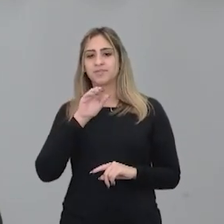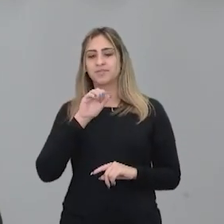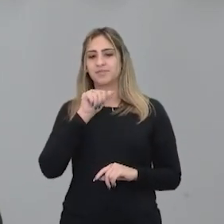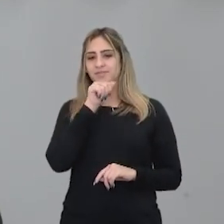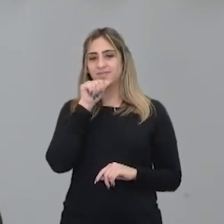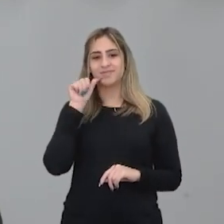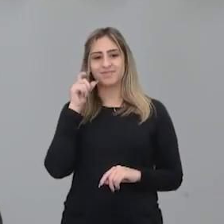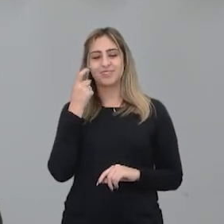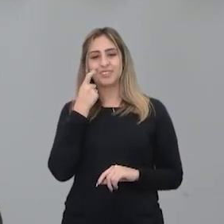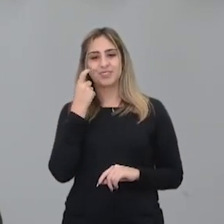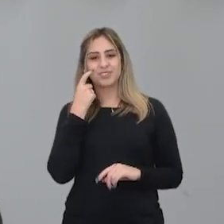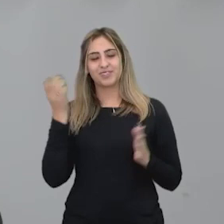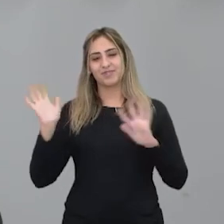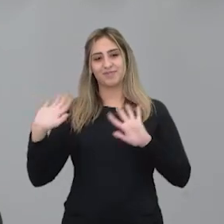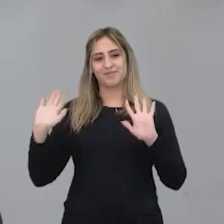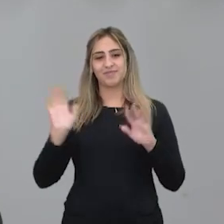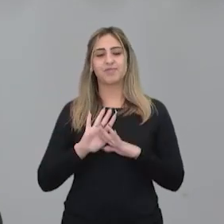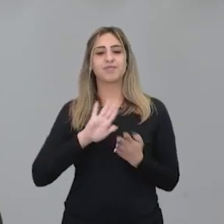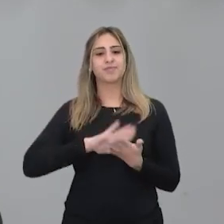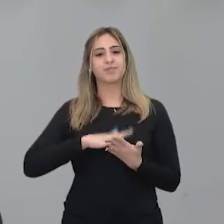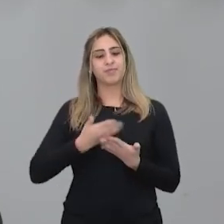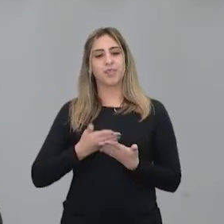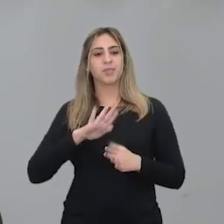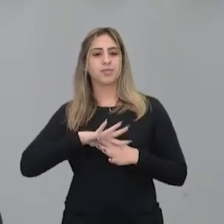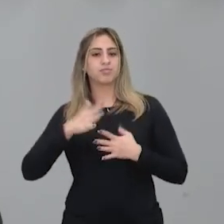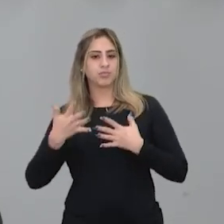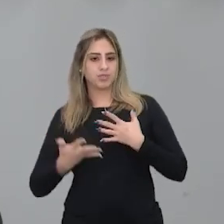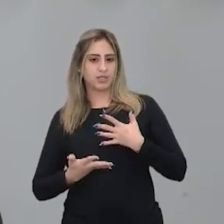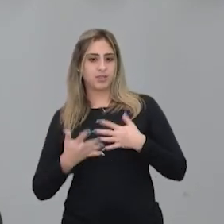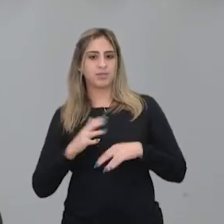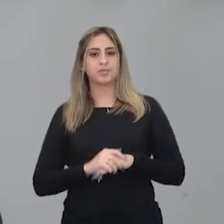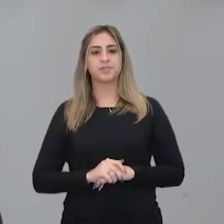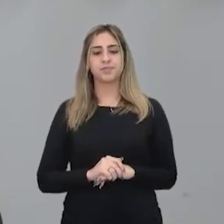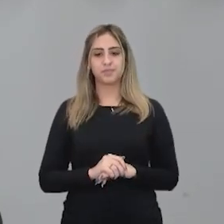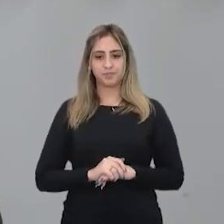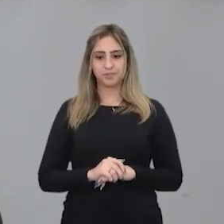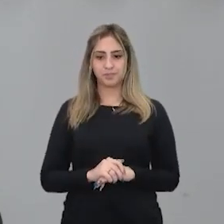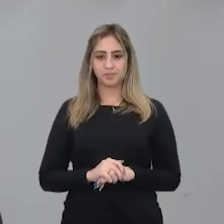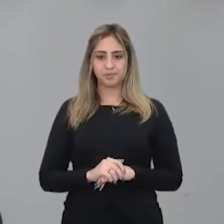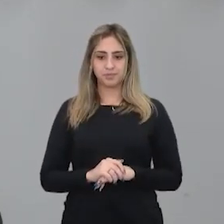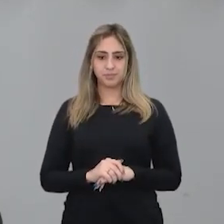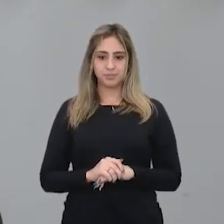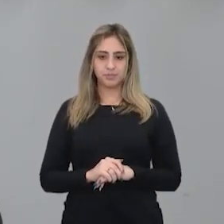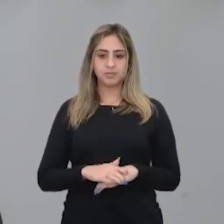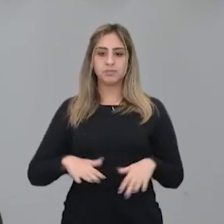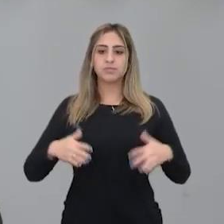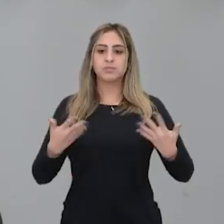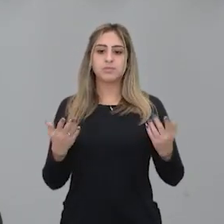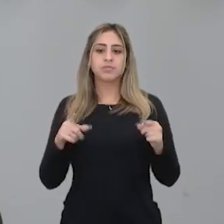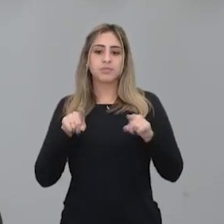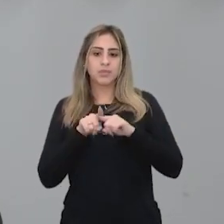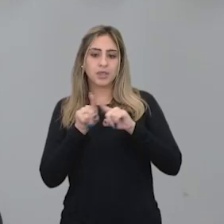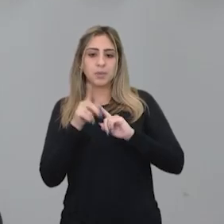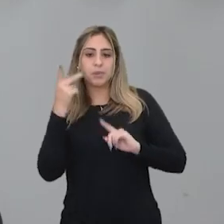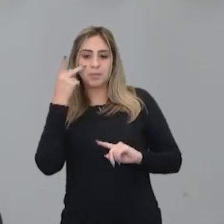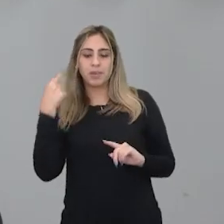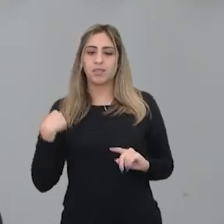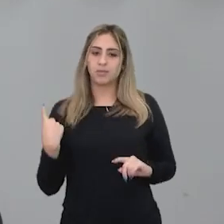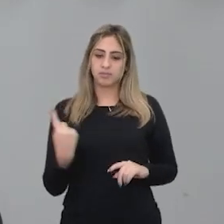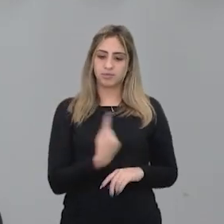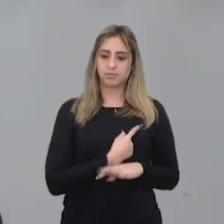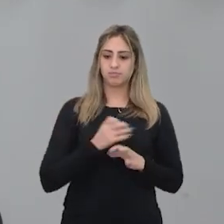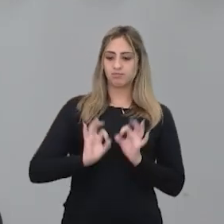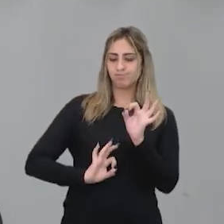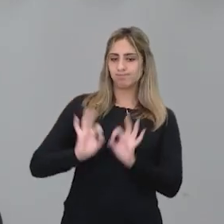meninas, tudo bem? Na interpretação aqui dos Libras, tá certo? Bom, e aí, para a gente já